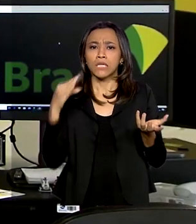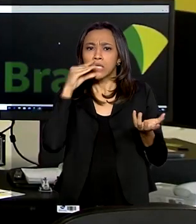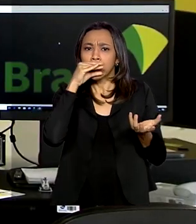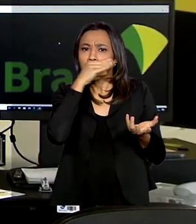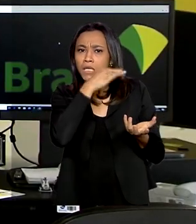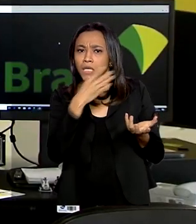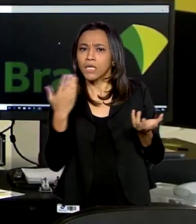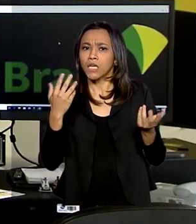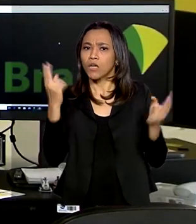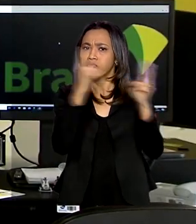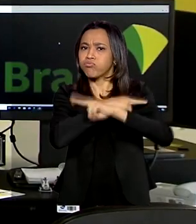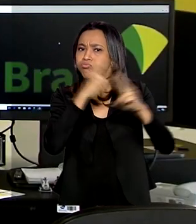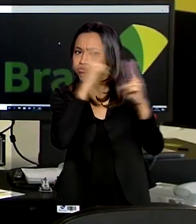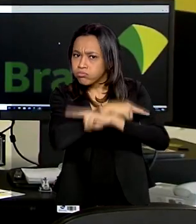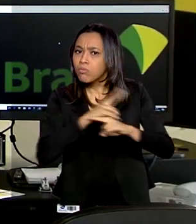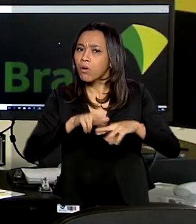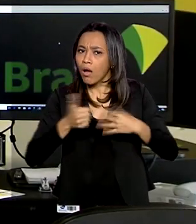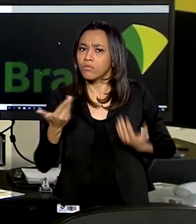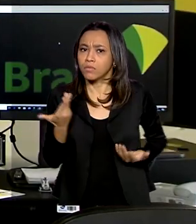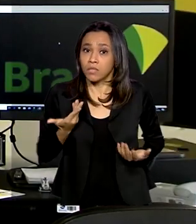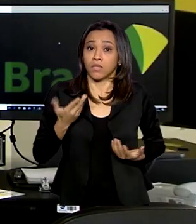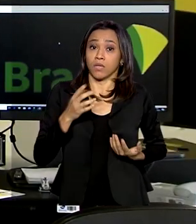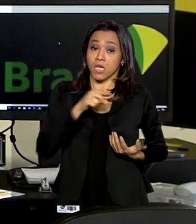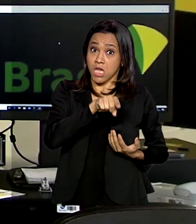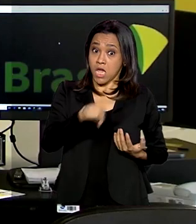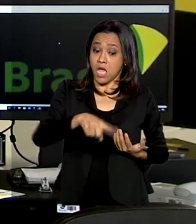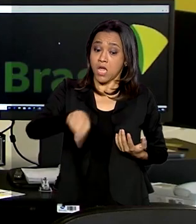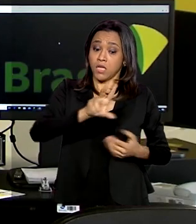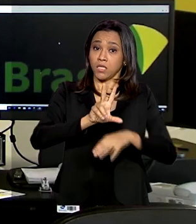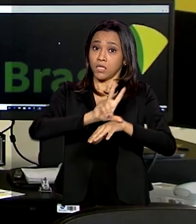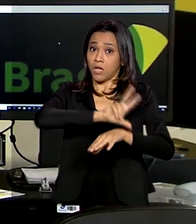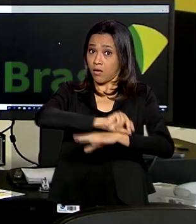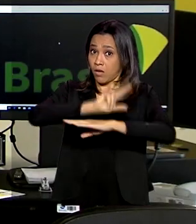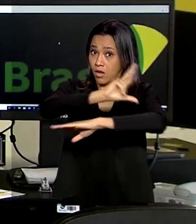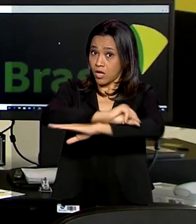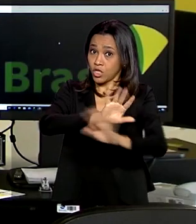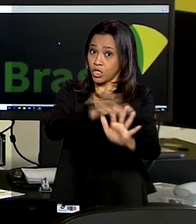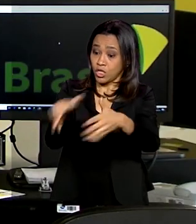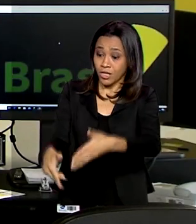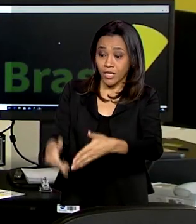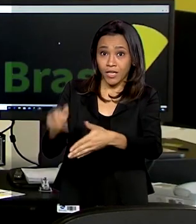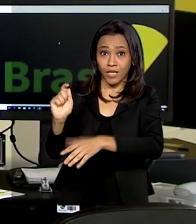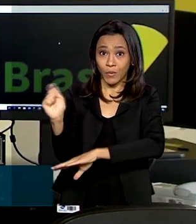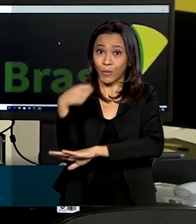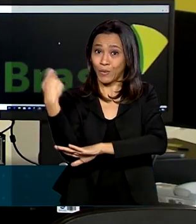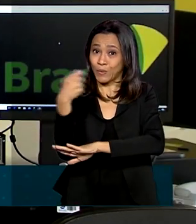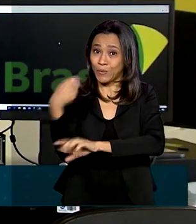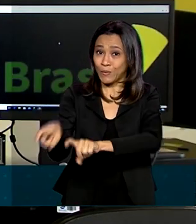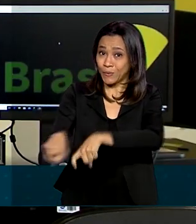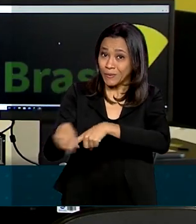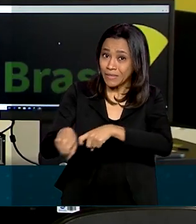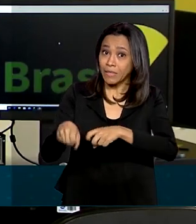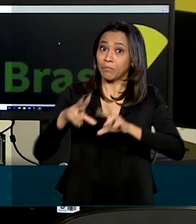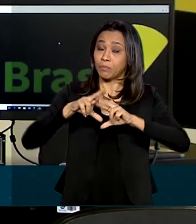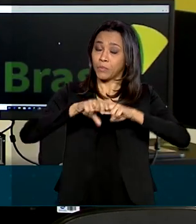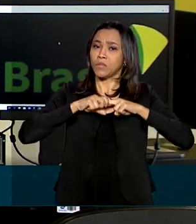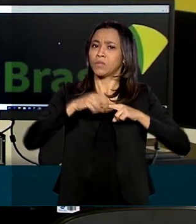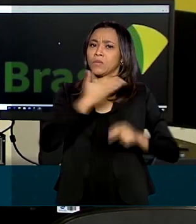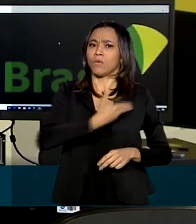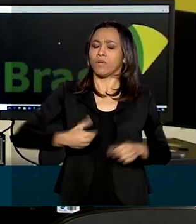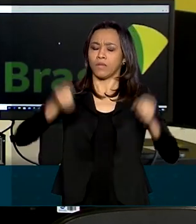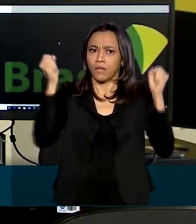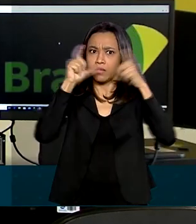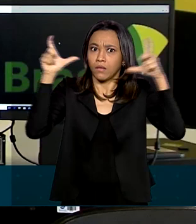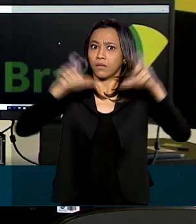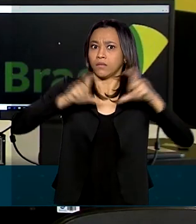ventos. A preocupação é que eles cheguem às lavouras do Rio Grande do Sul. Por isso, o governo emitiu um alerta direcionado